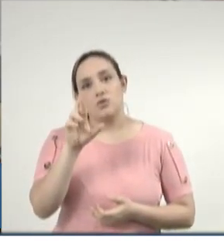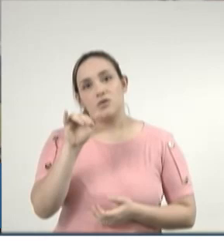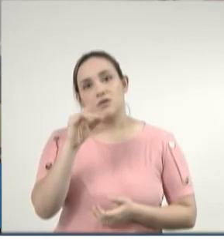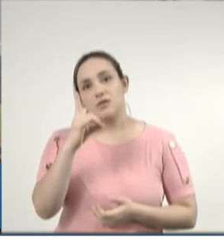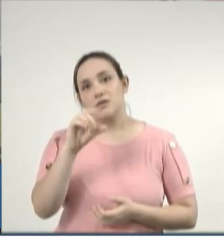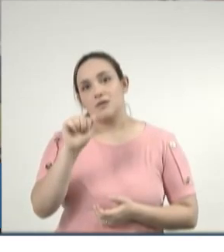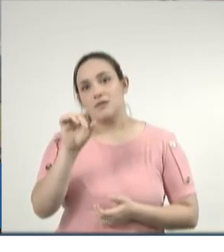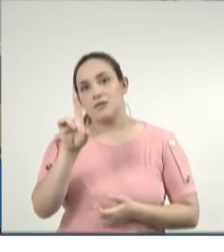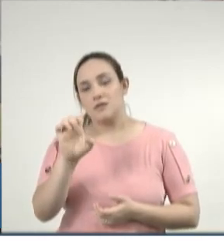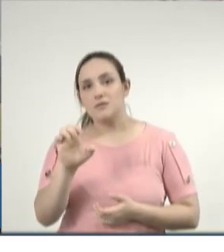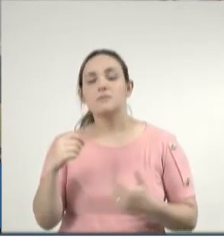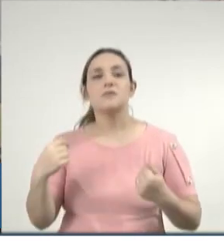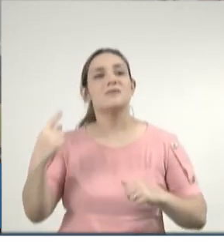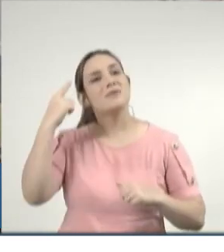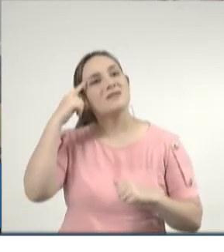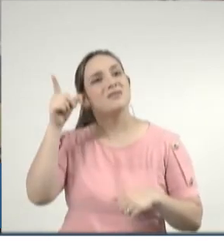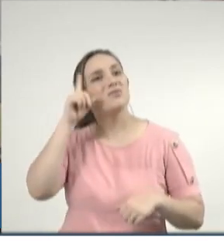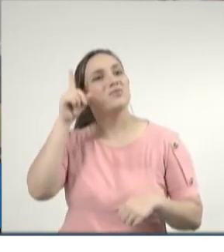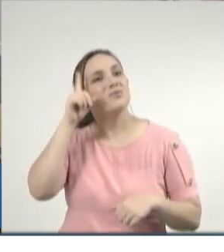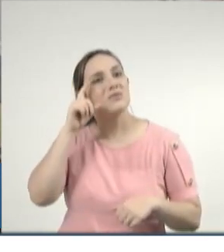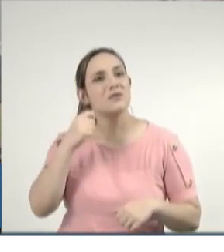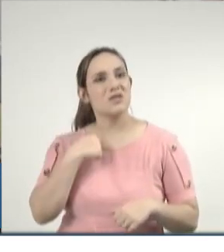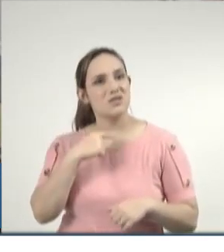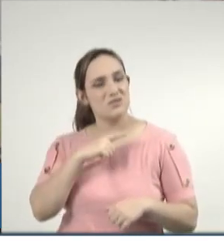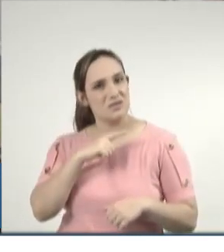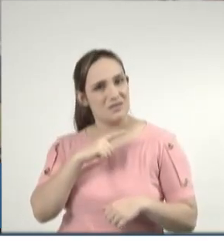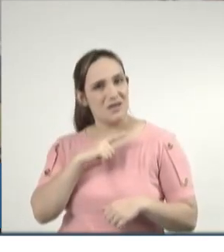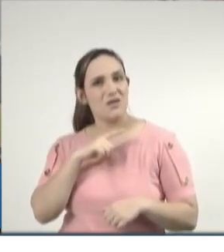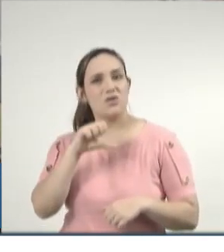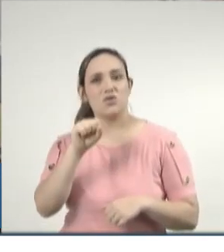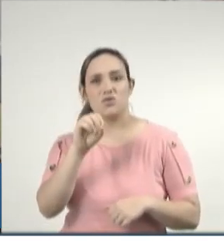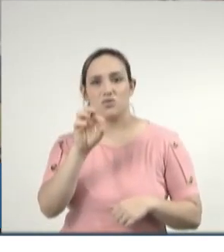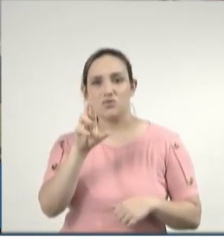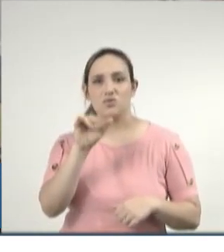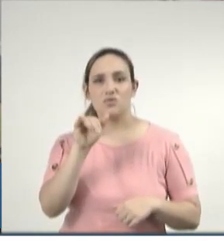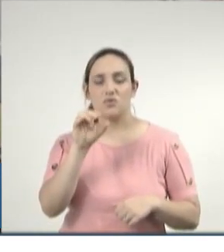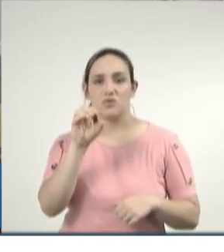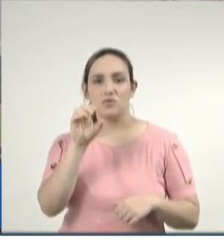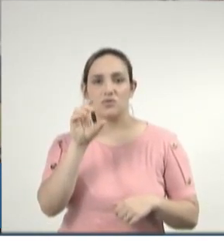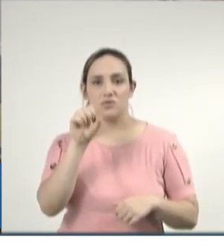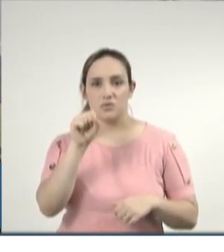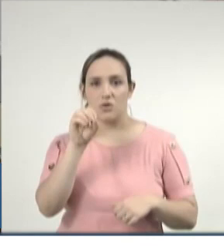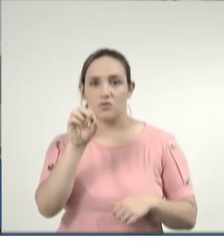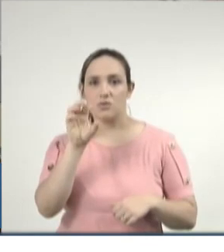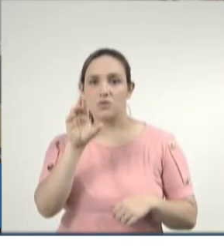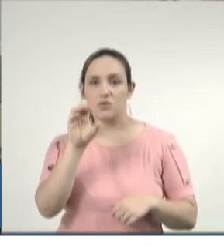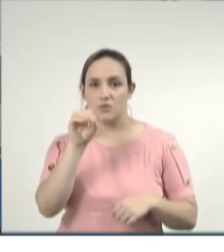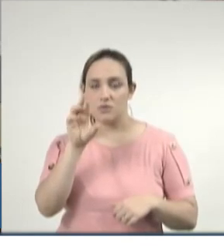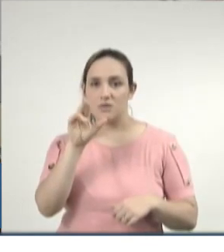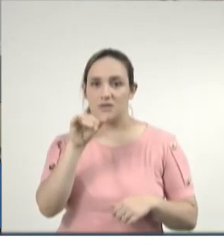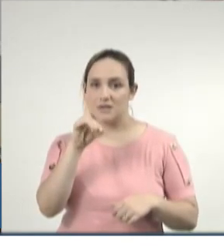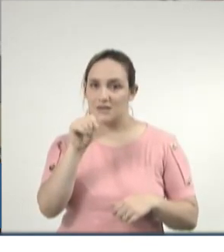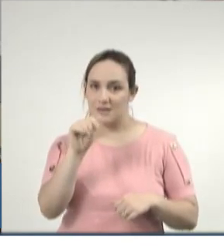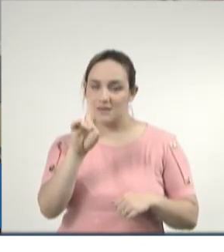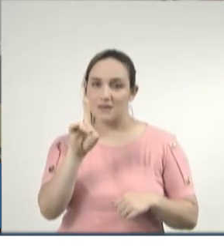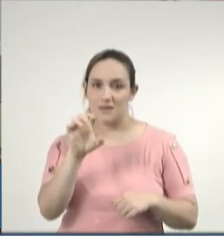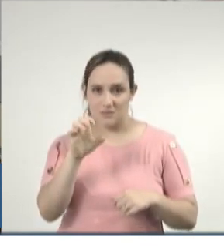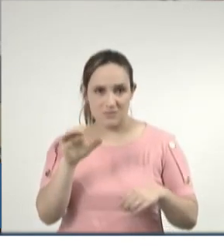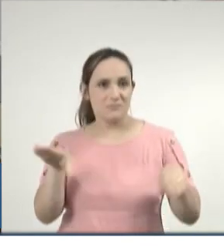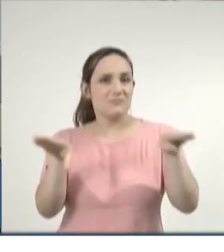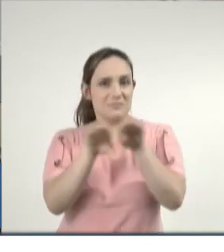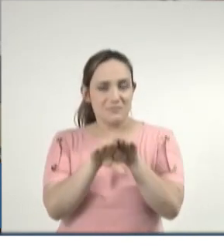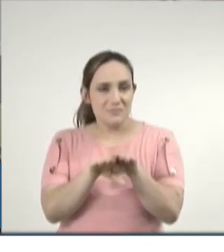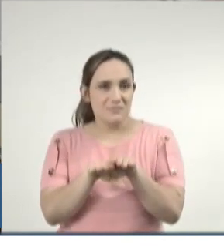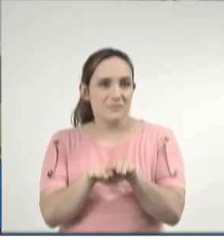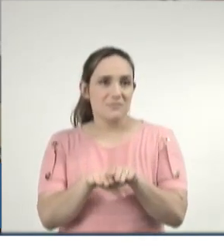pensar nisso em todos os dias. Eu estou agindo com sororidade para a mulher que está aqui sentada do meu lado? E vocês nem precisam